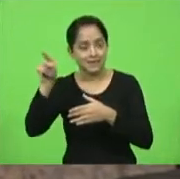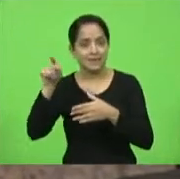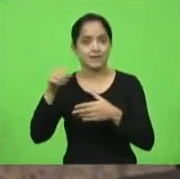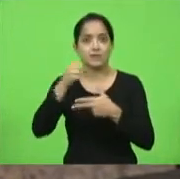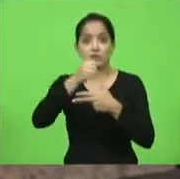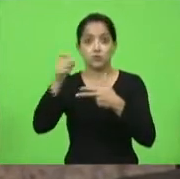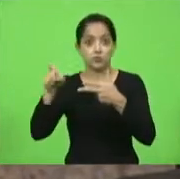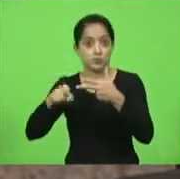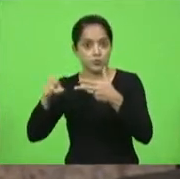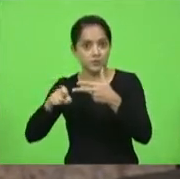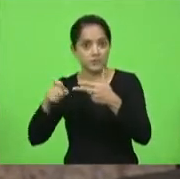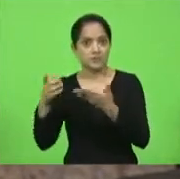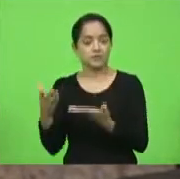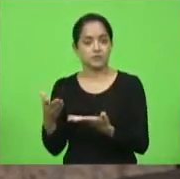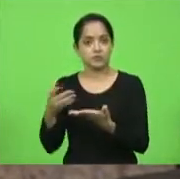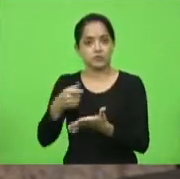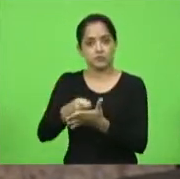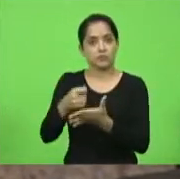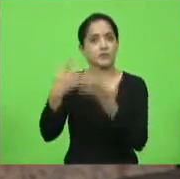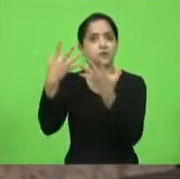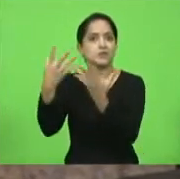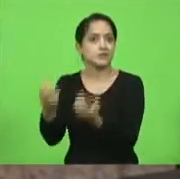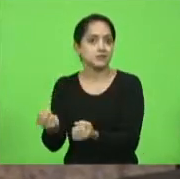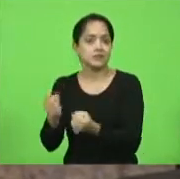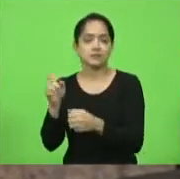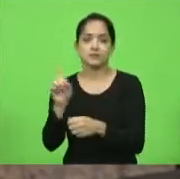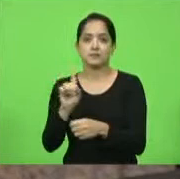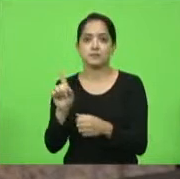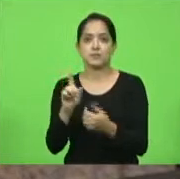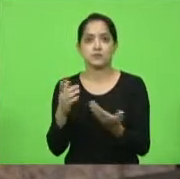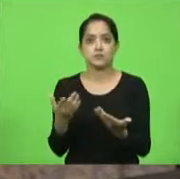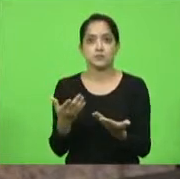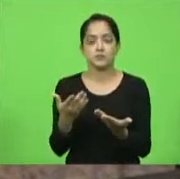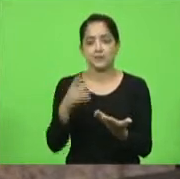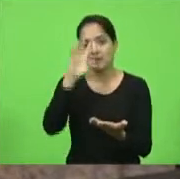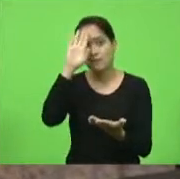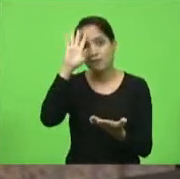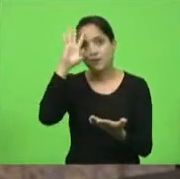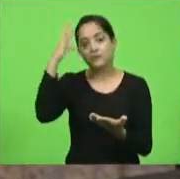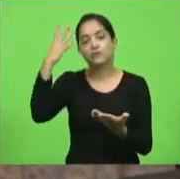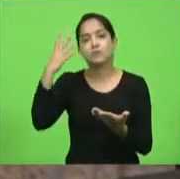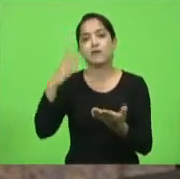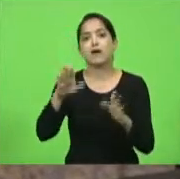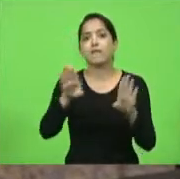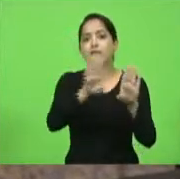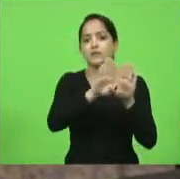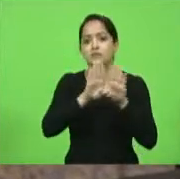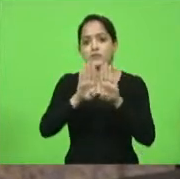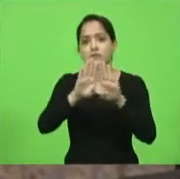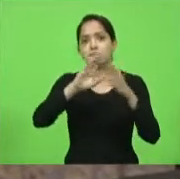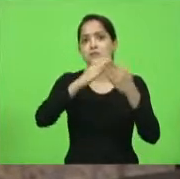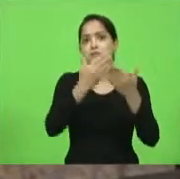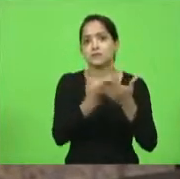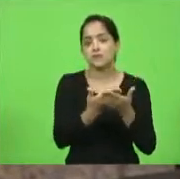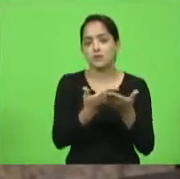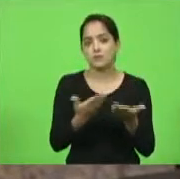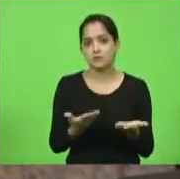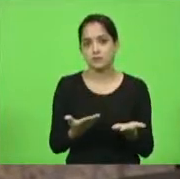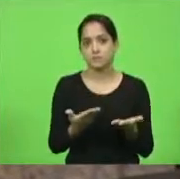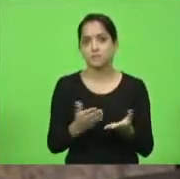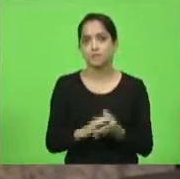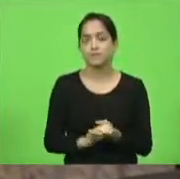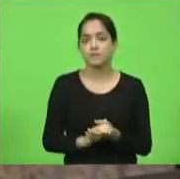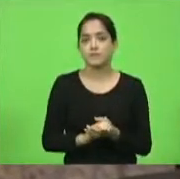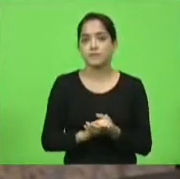não cedam a essas pressões momentâneas e resolvam fechar escolas novamente. A média entre